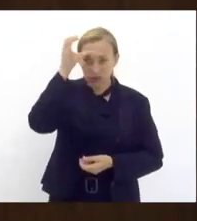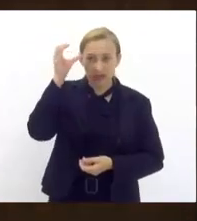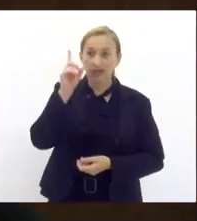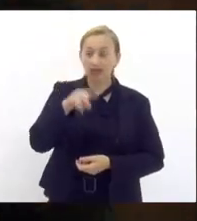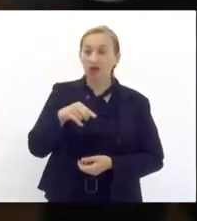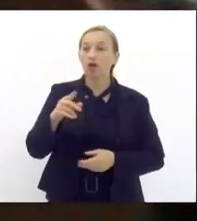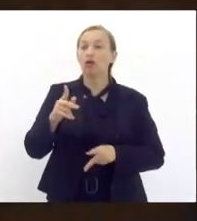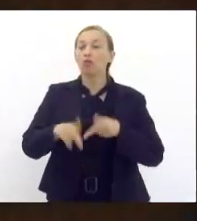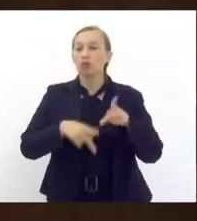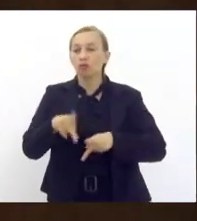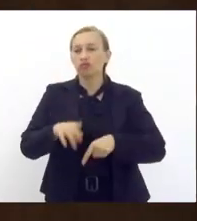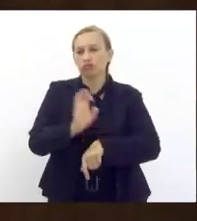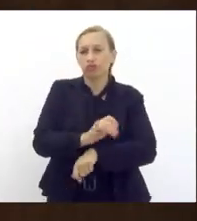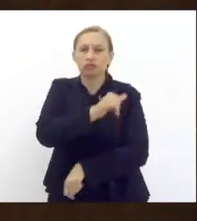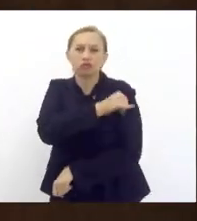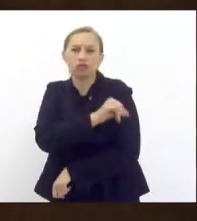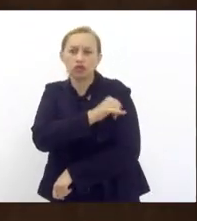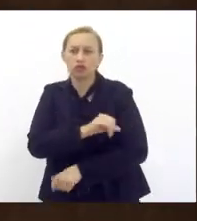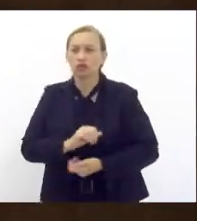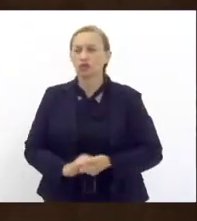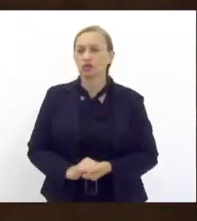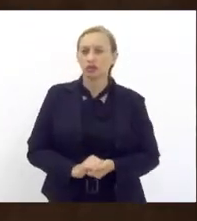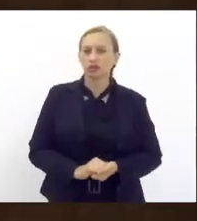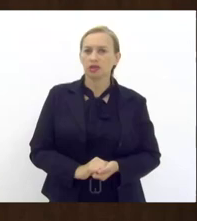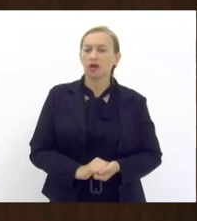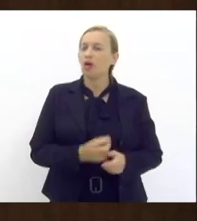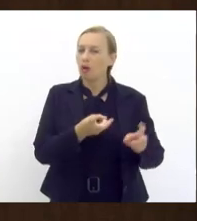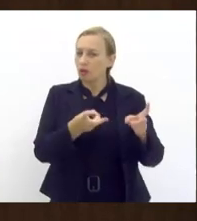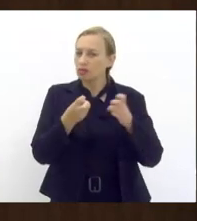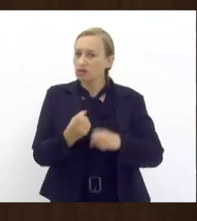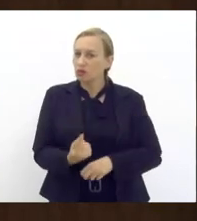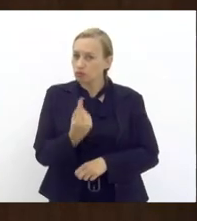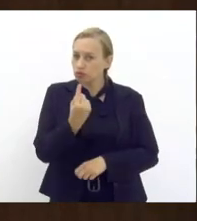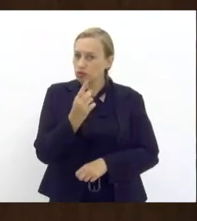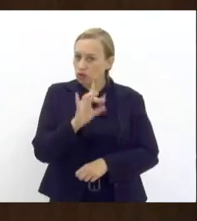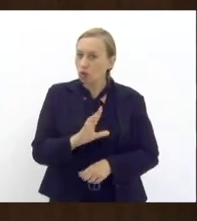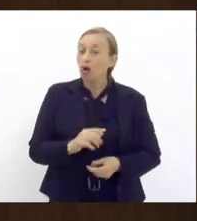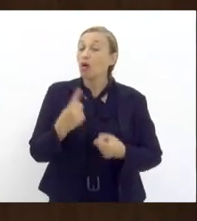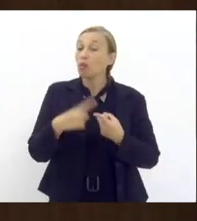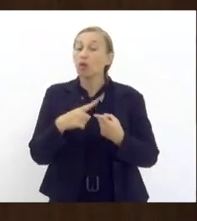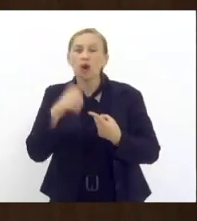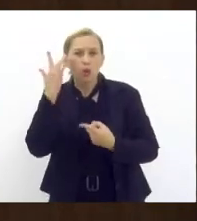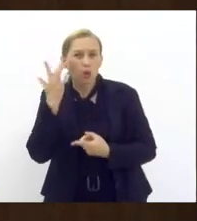do Estado do Rio de Janeiro. Apenas fazer uma observação,